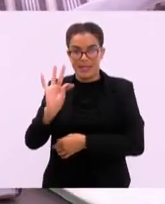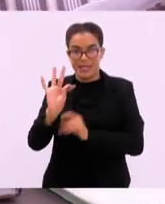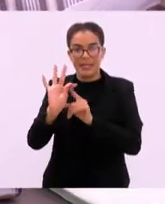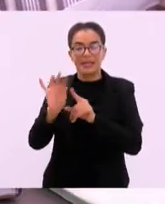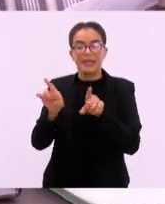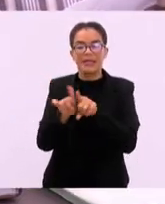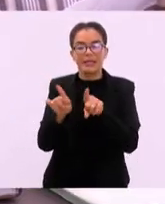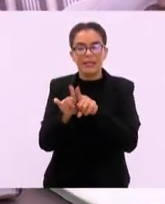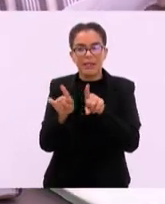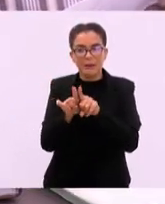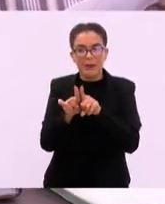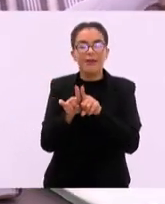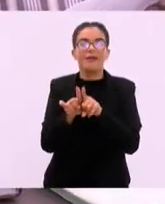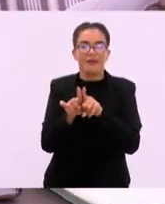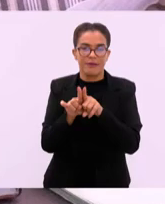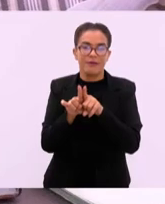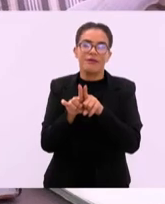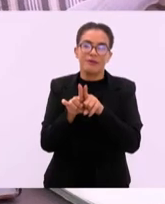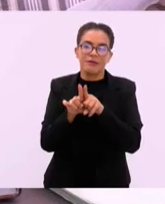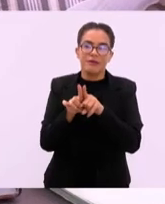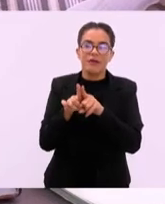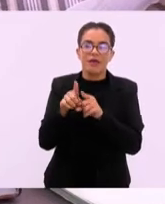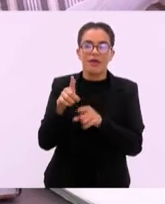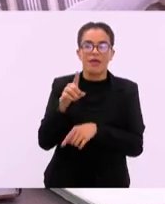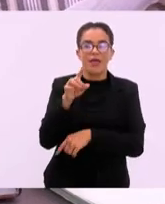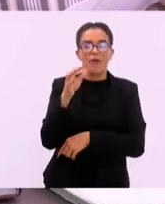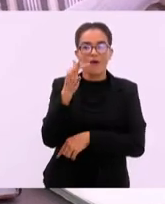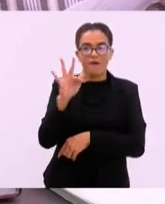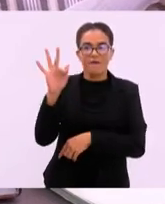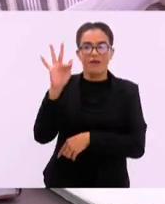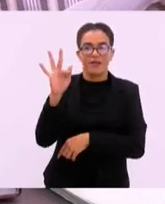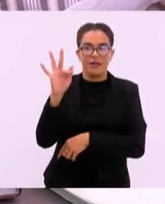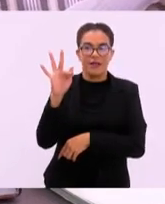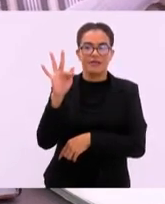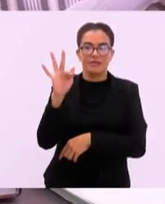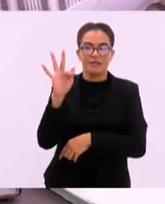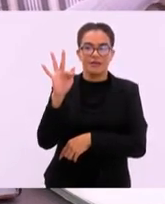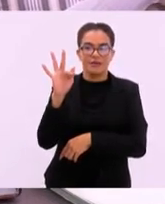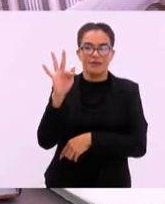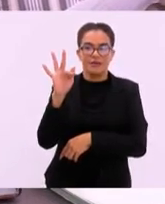está fazendo isso em relação à Firjan, que é a Federação